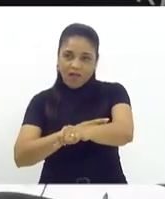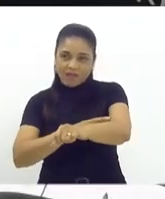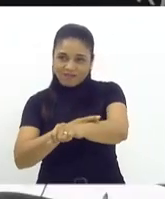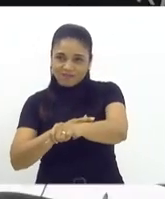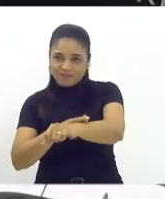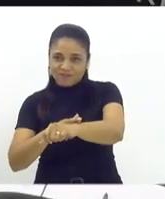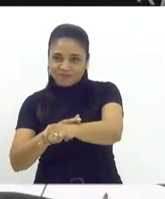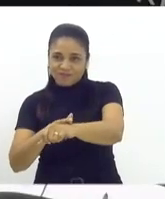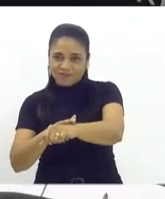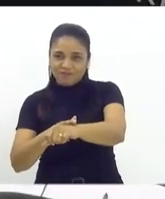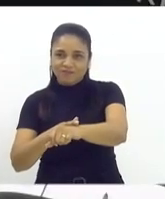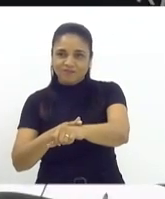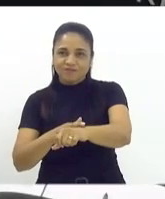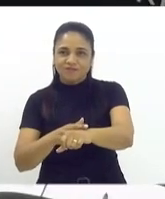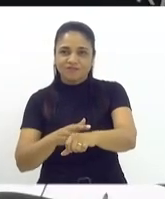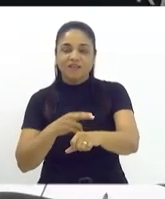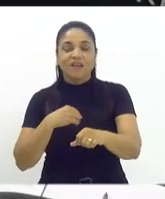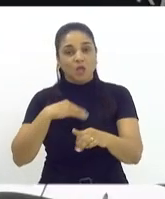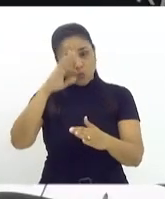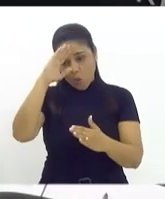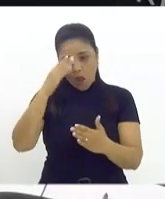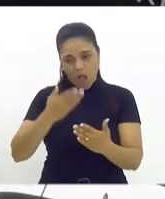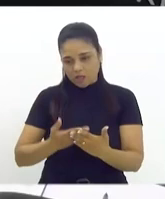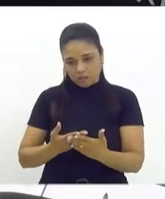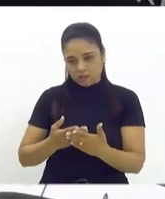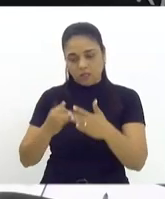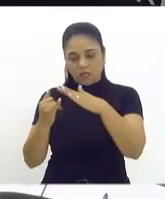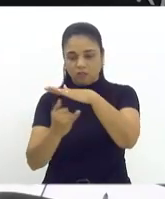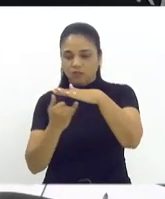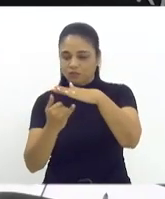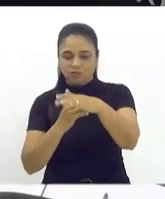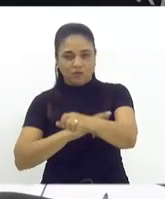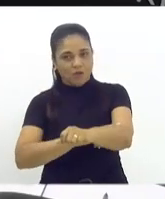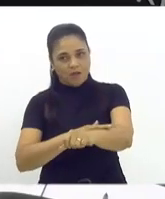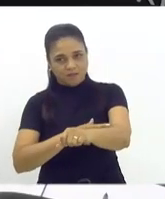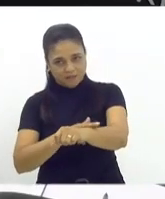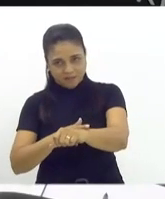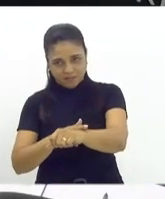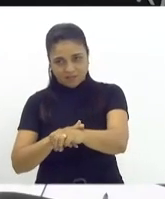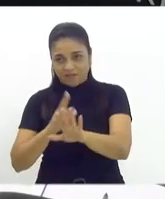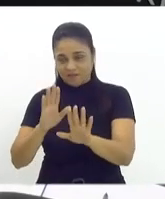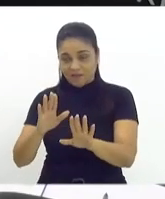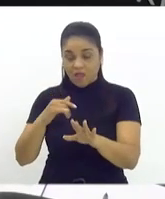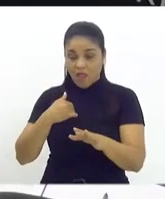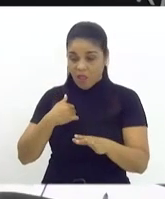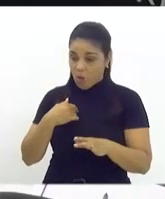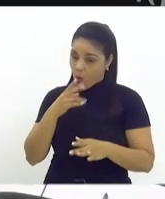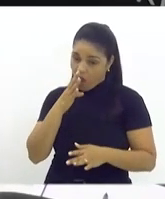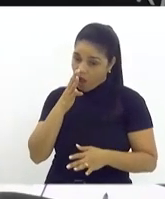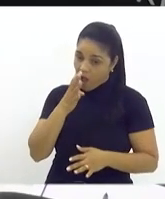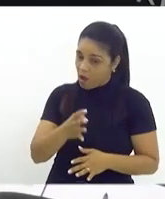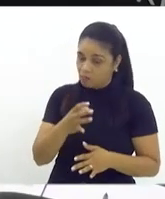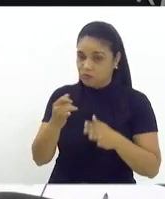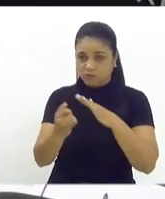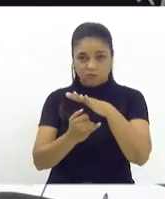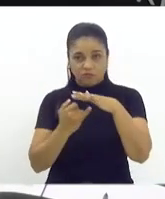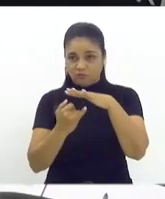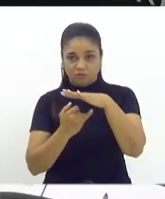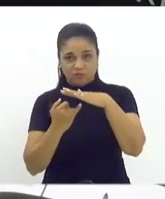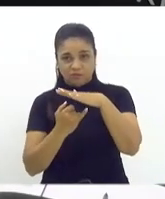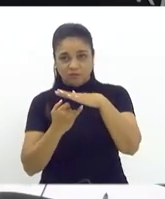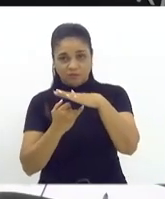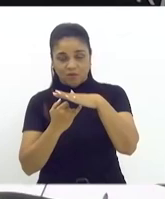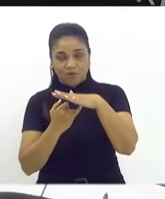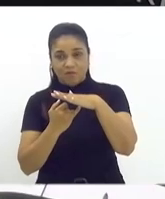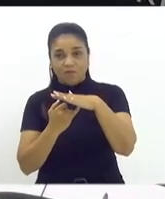não acredito que a gente sejam racista que eu tô querendo frisar é que tá eu não estou acusando As instituições de racismo